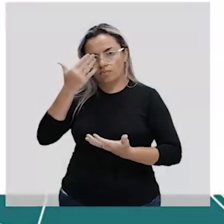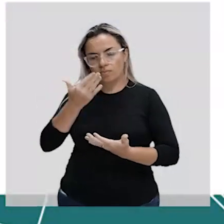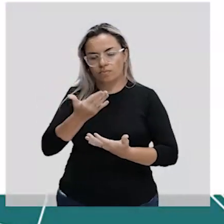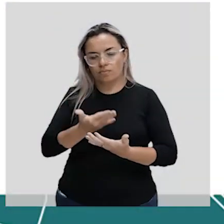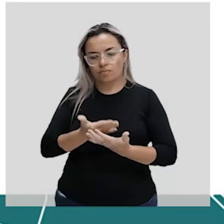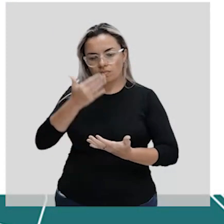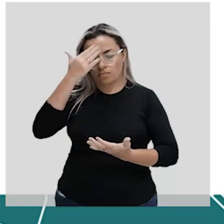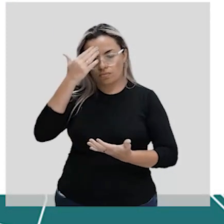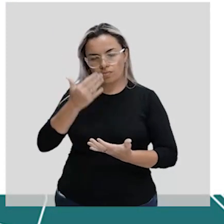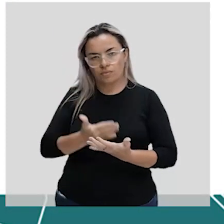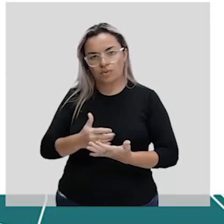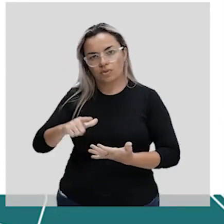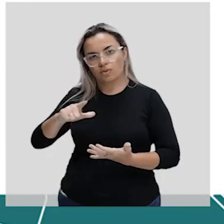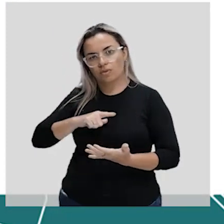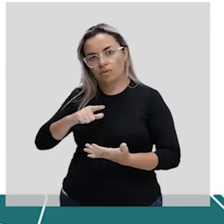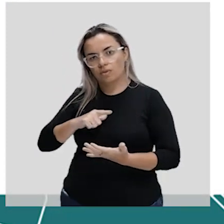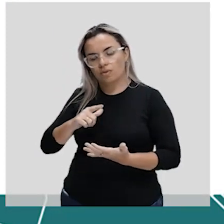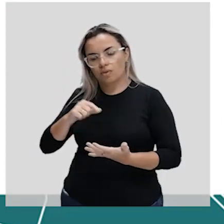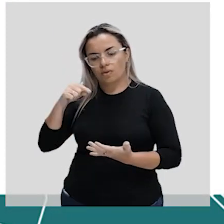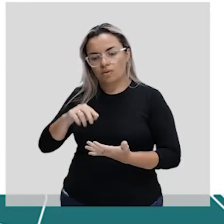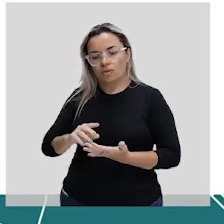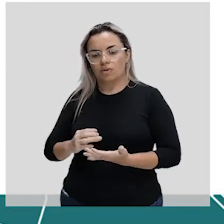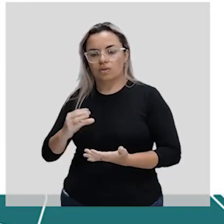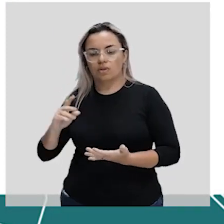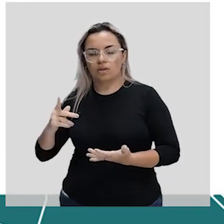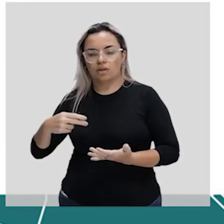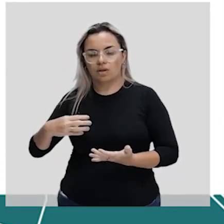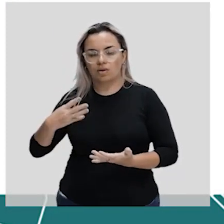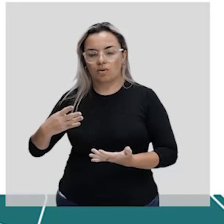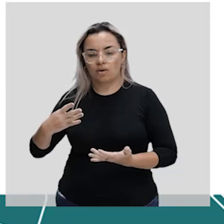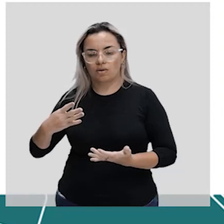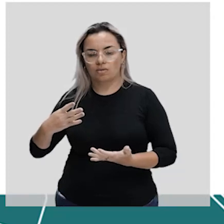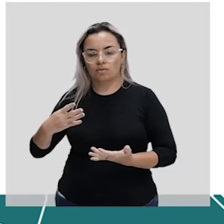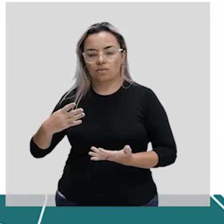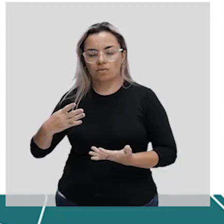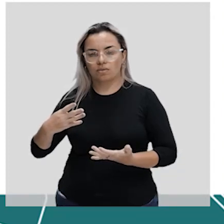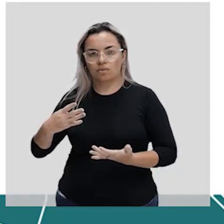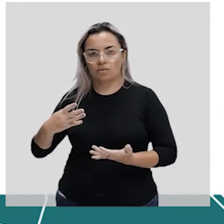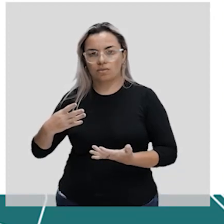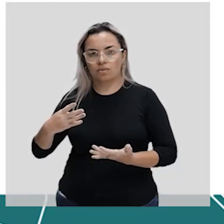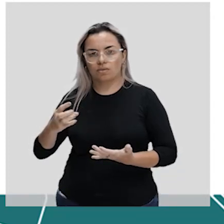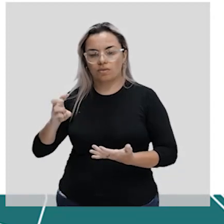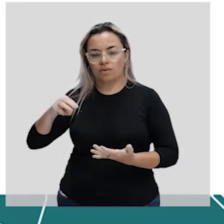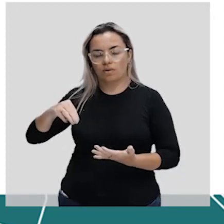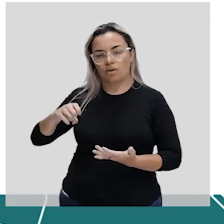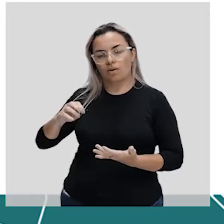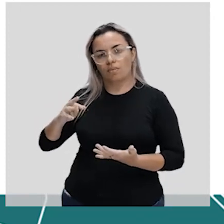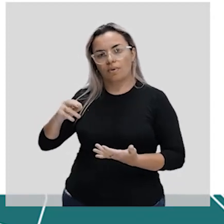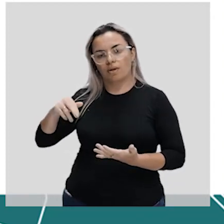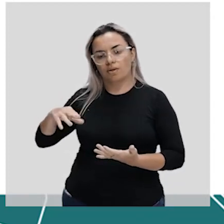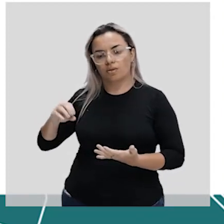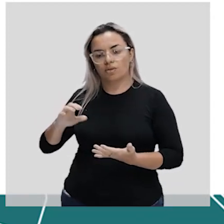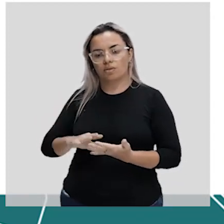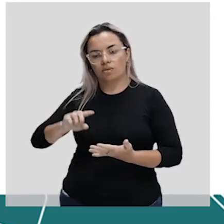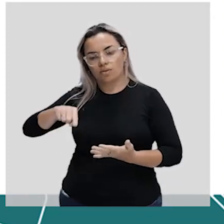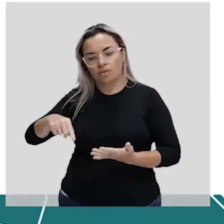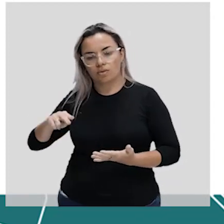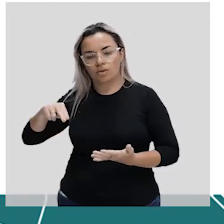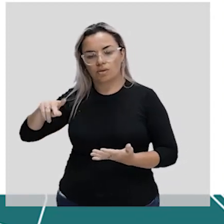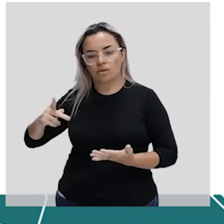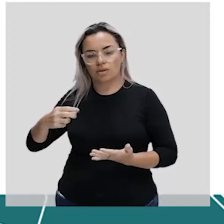eles tinham a ideia de que existia CH4, tá? Que é o metano, NH3,